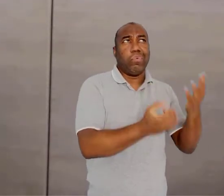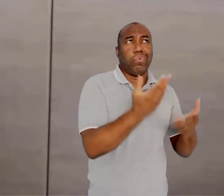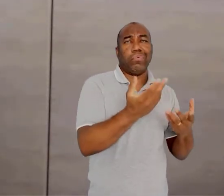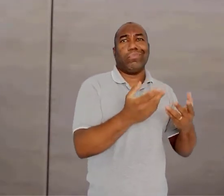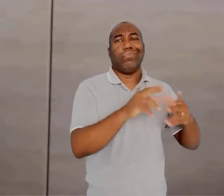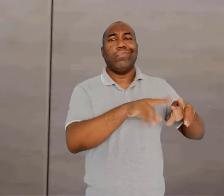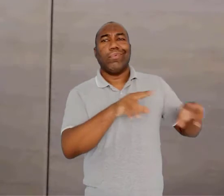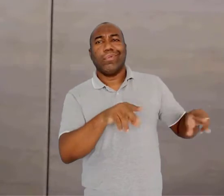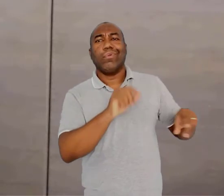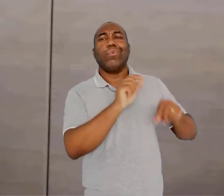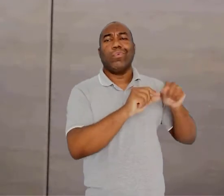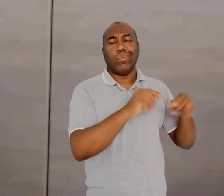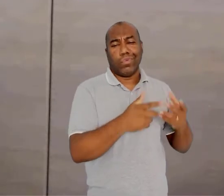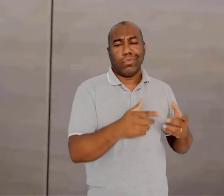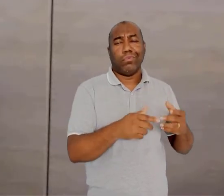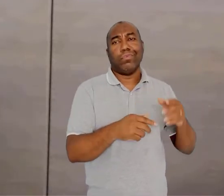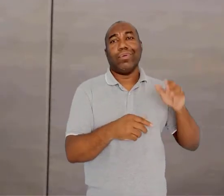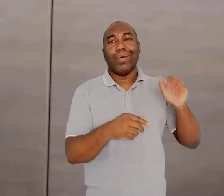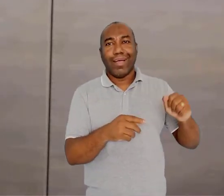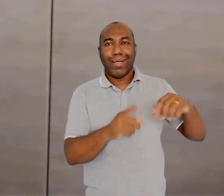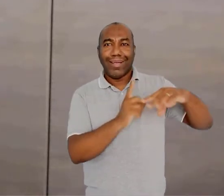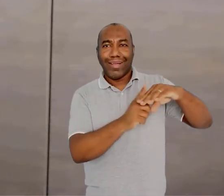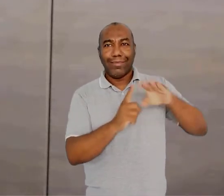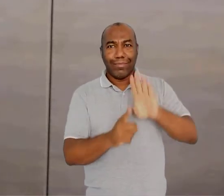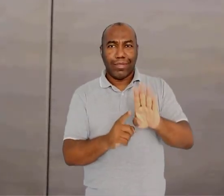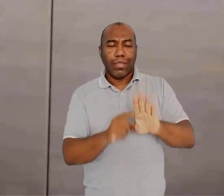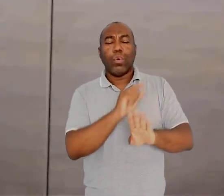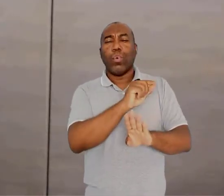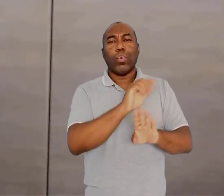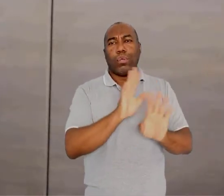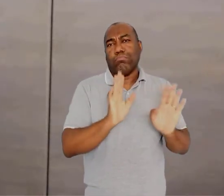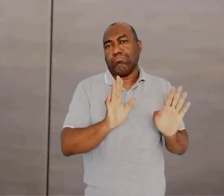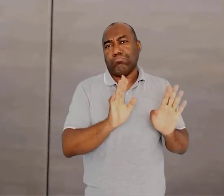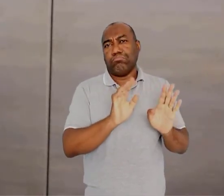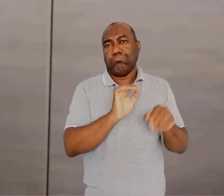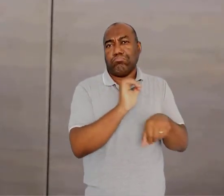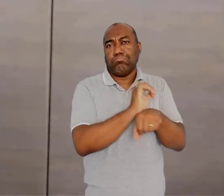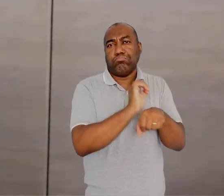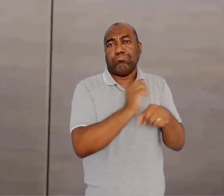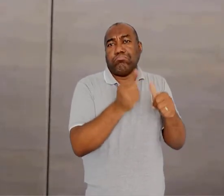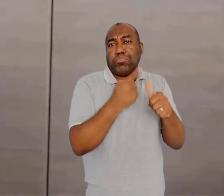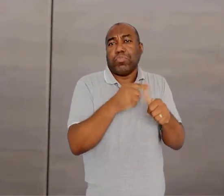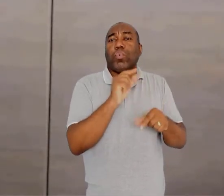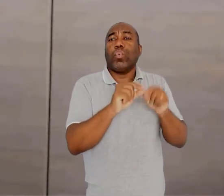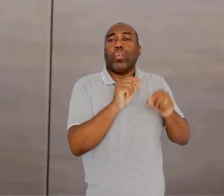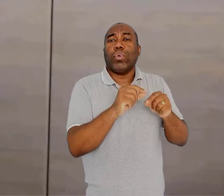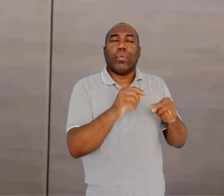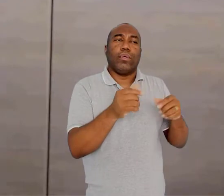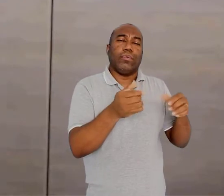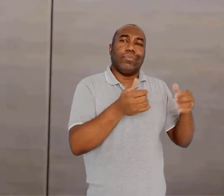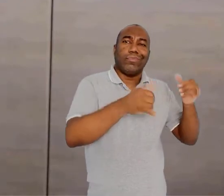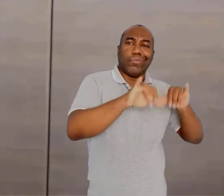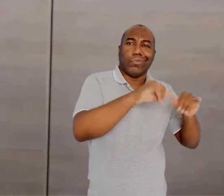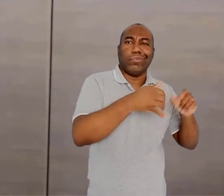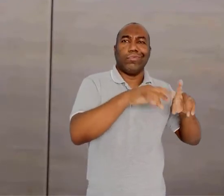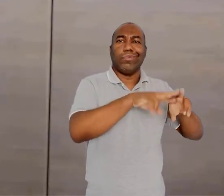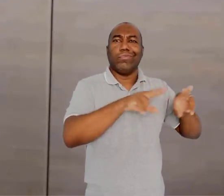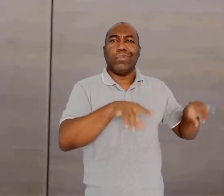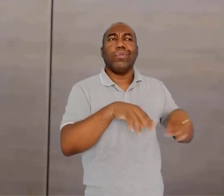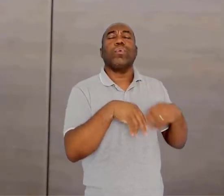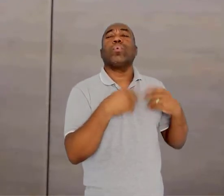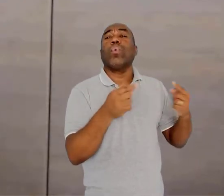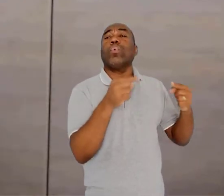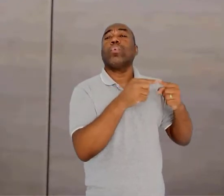calor específico da espécie B, o calor específico da espécie C e D, e eu consigo calcular a somatória de todo o calor